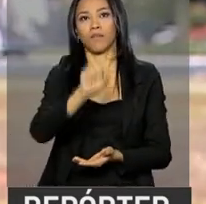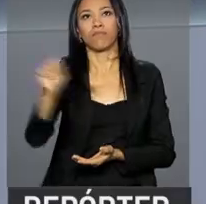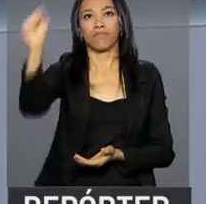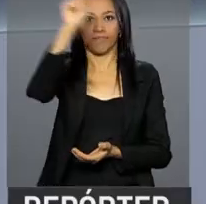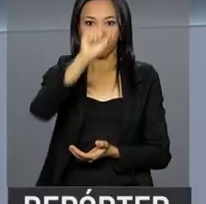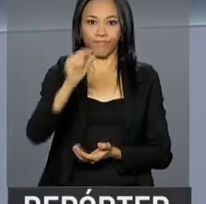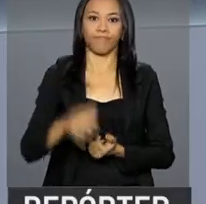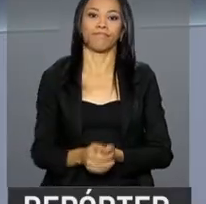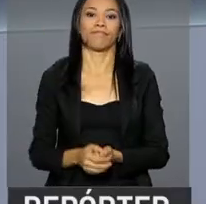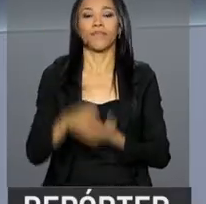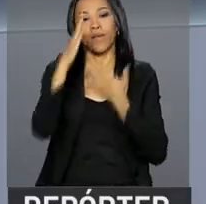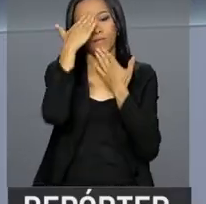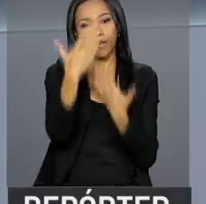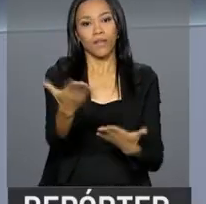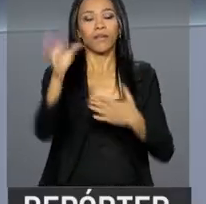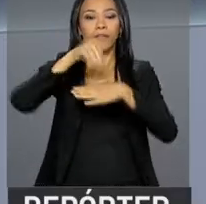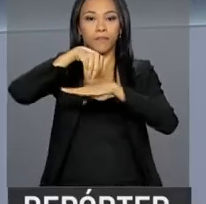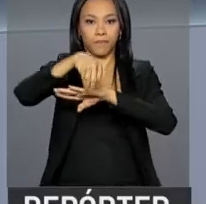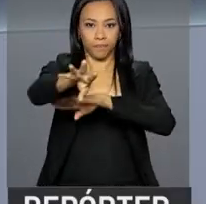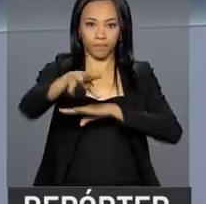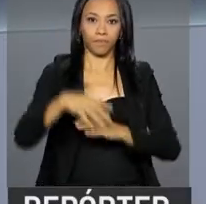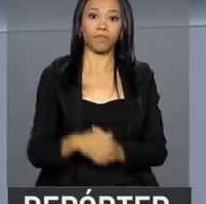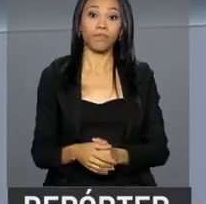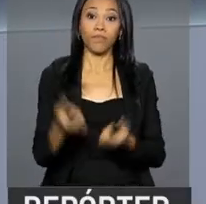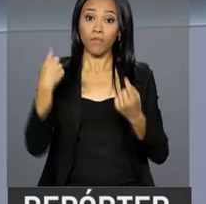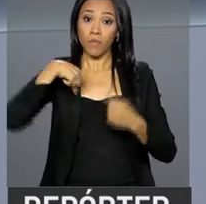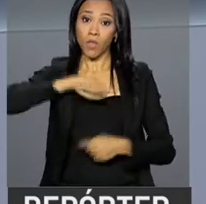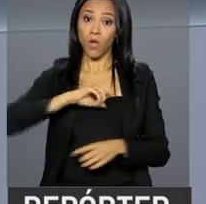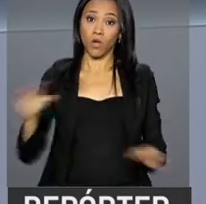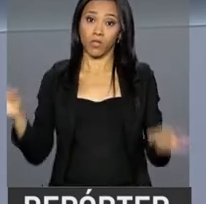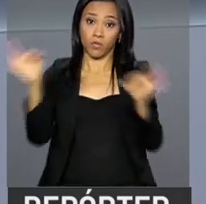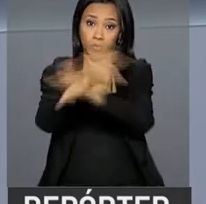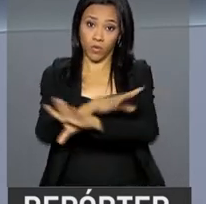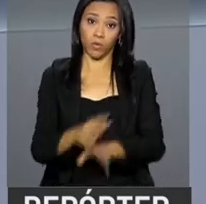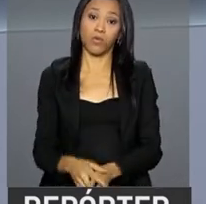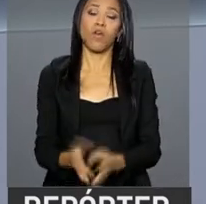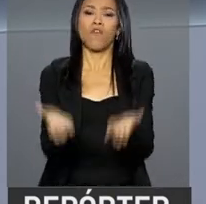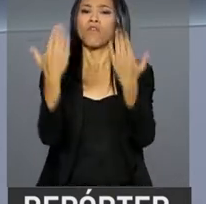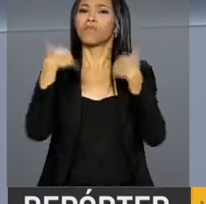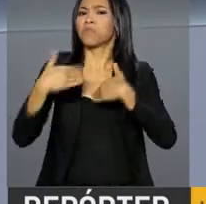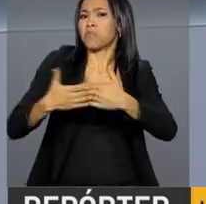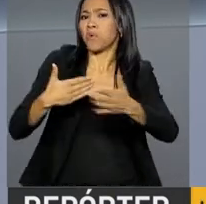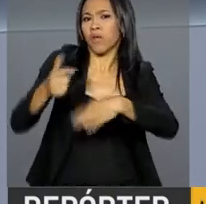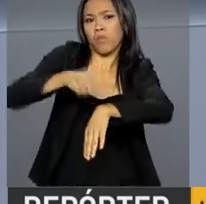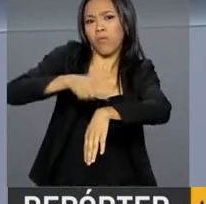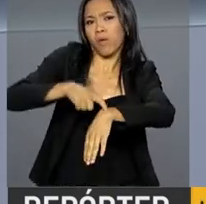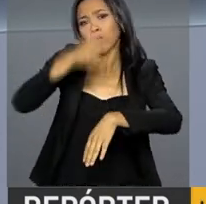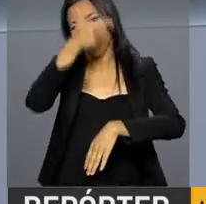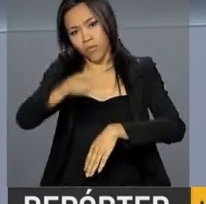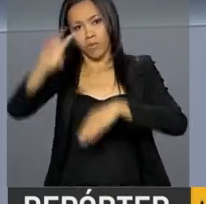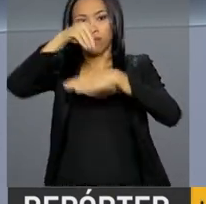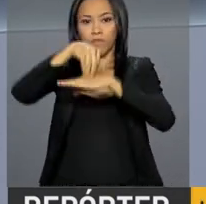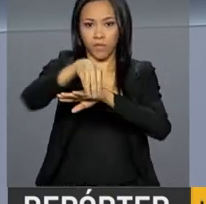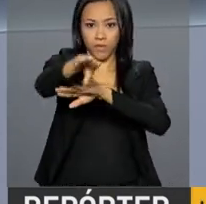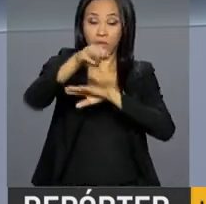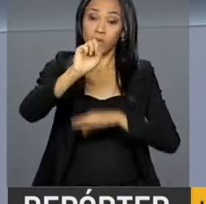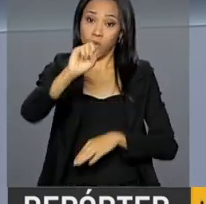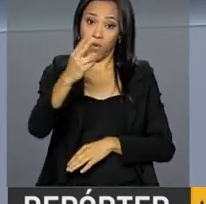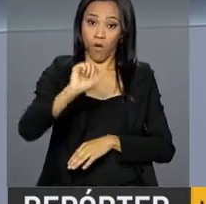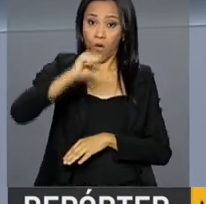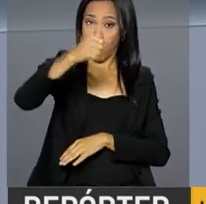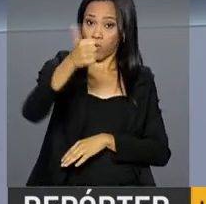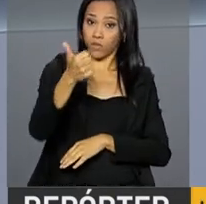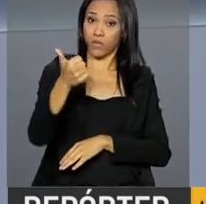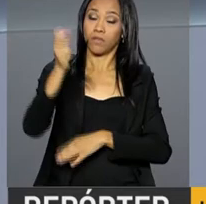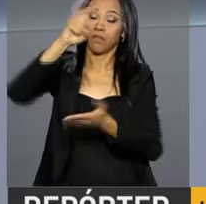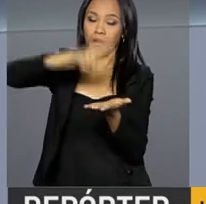obrigado a gabriela pelas suas informações e um repórter nbr fica por aqui voltamos a qualquer momento com outras informações ou às 11